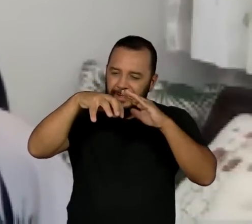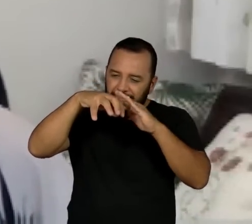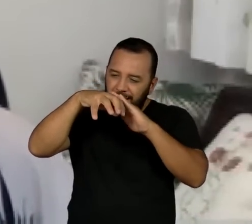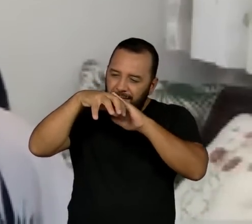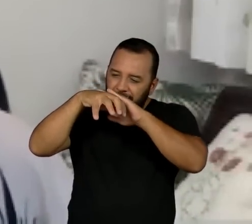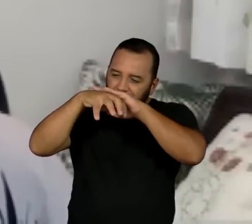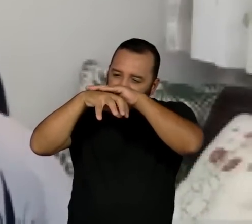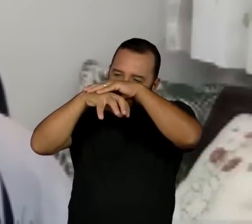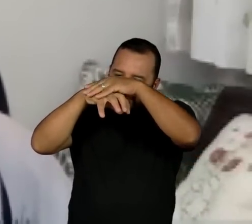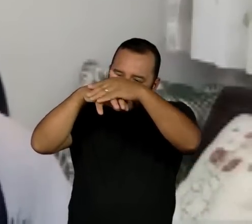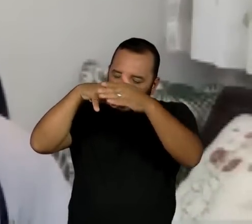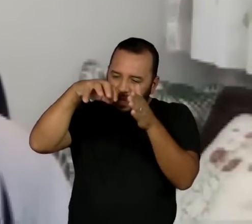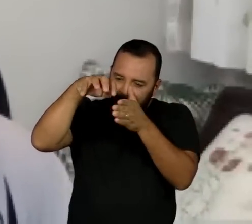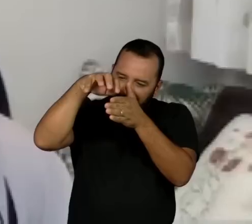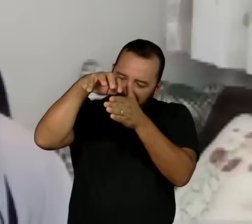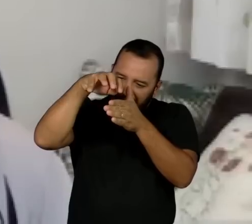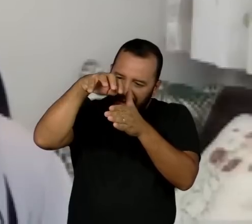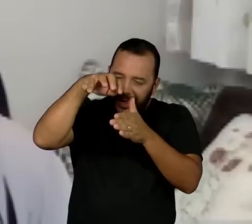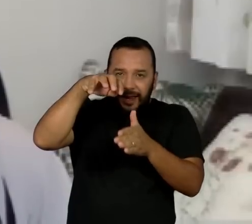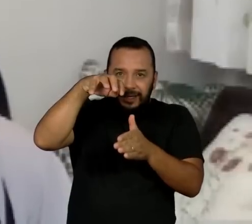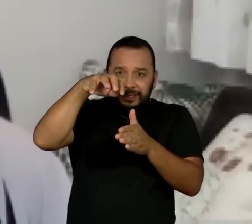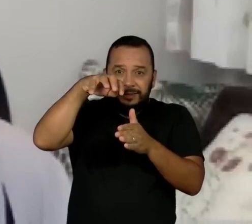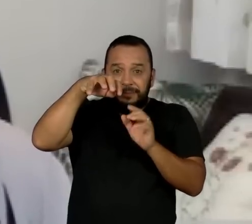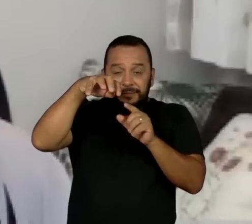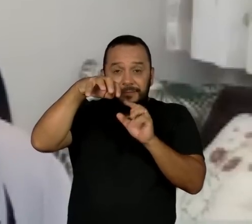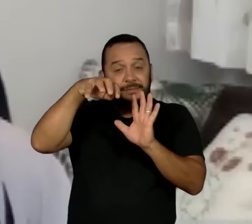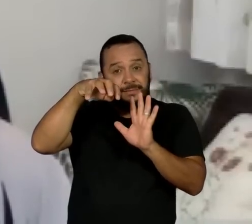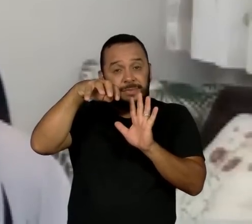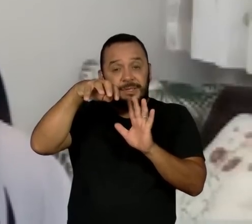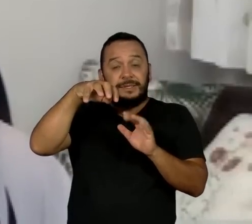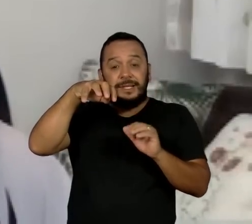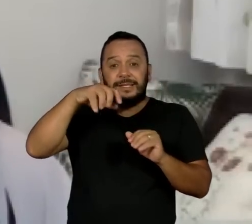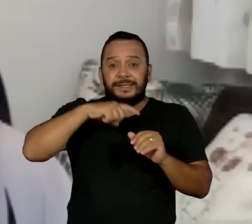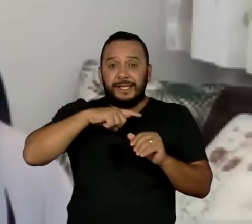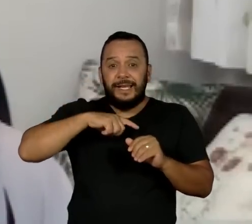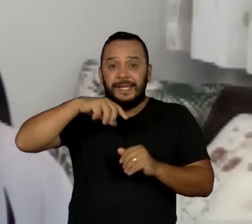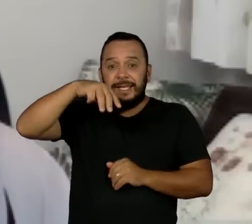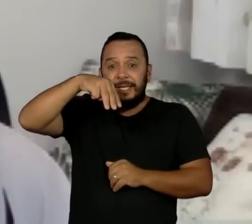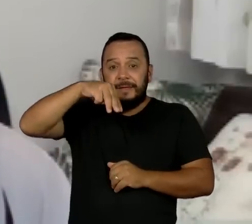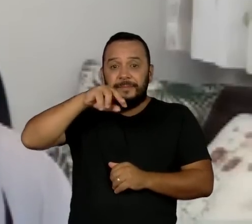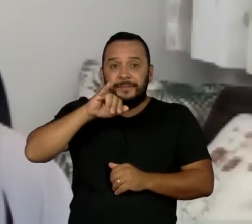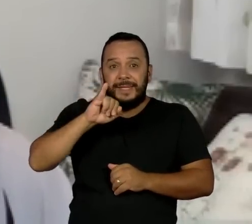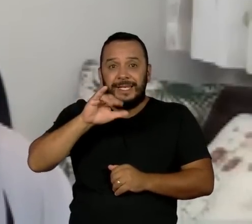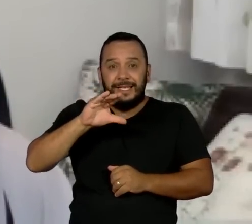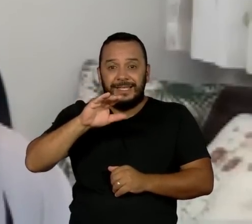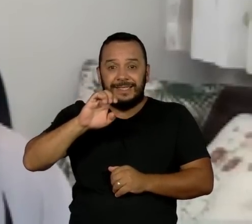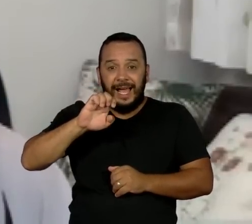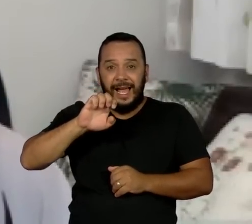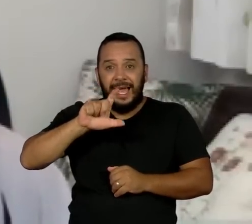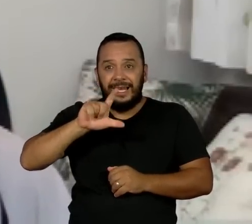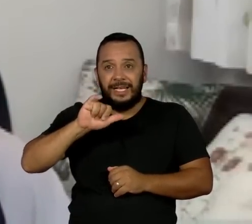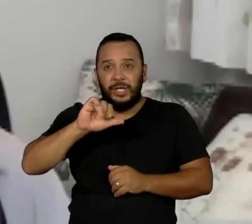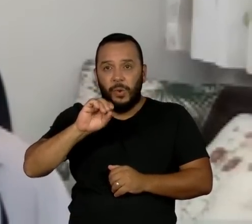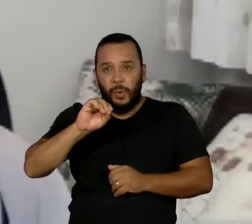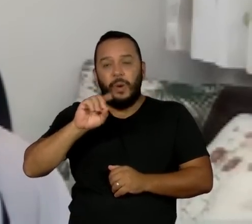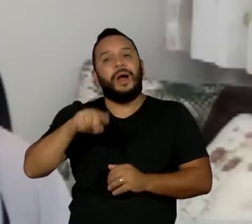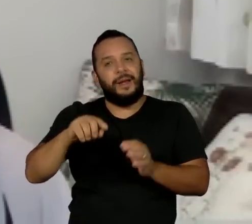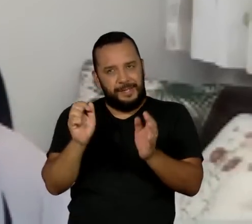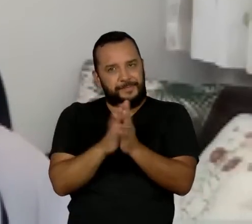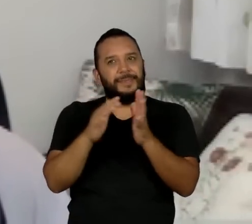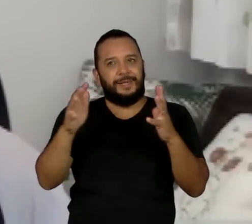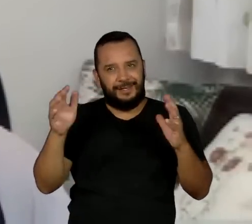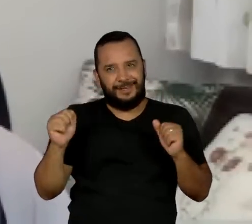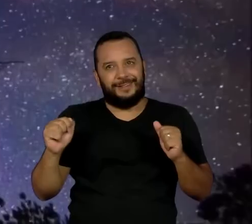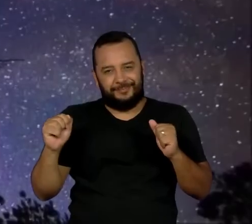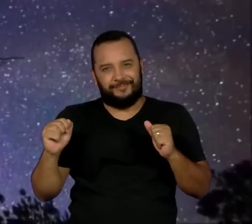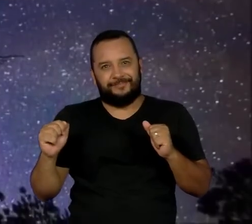fica abaixo, dentro da madeira, né? O micélio brilha. Então, aí também é um questionamento